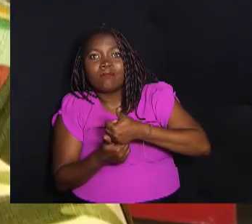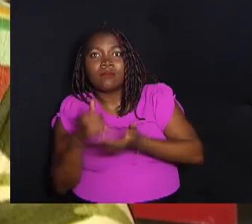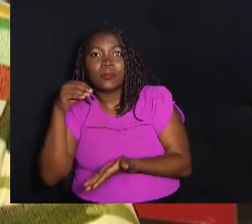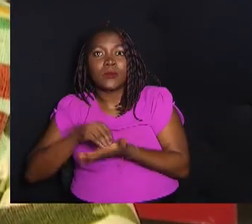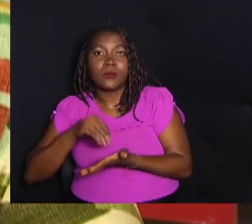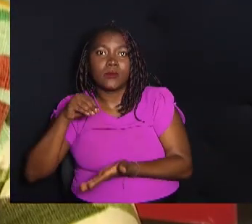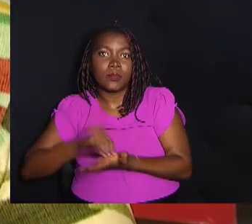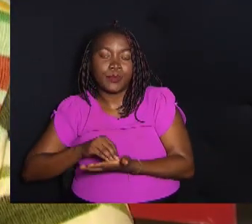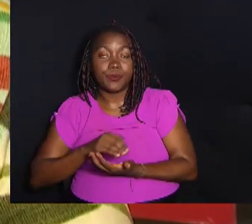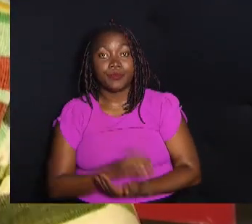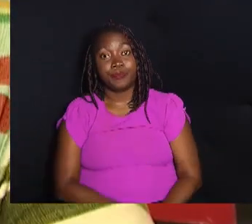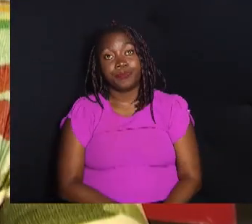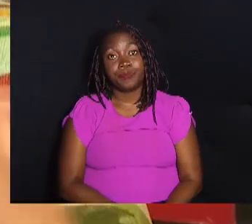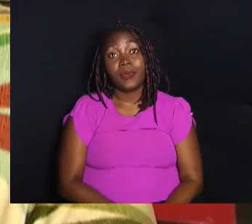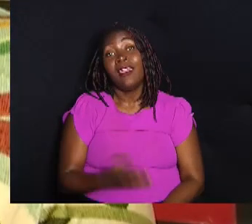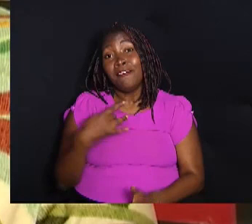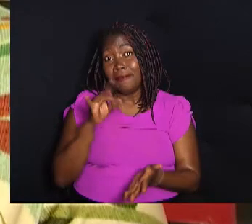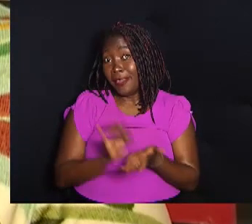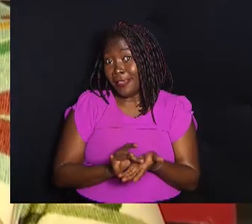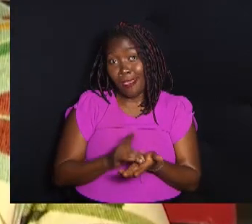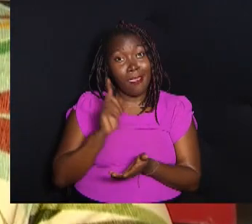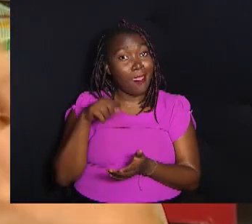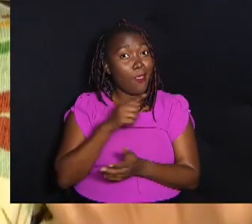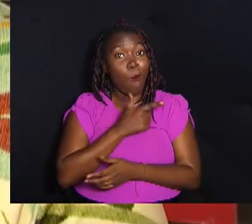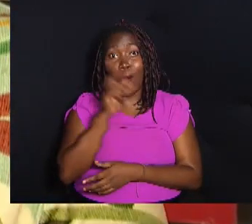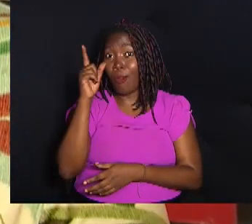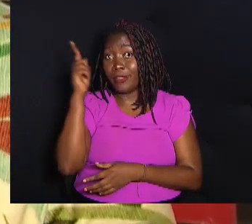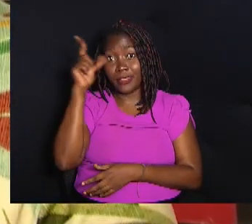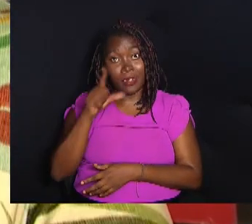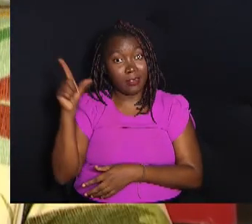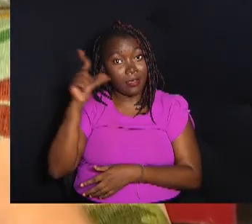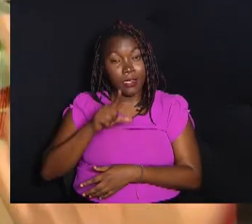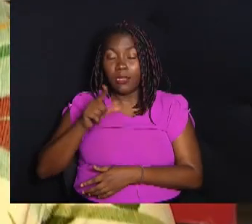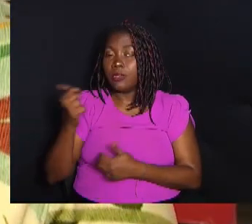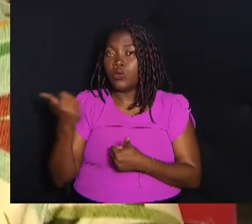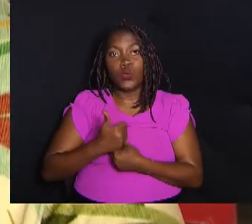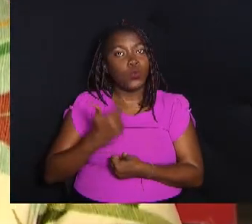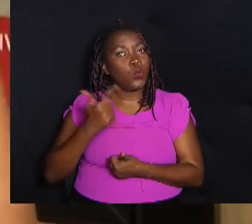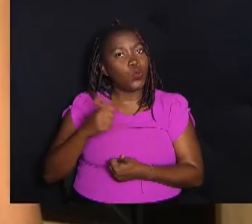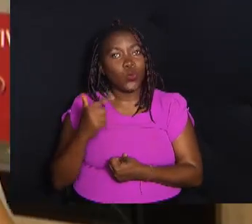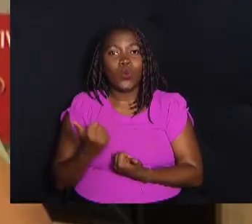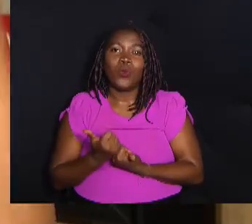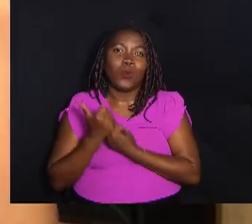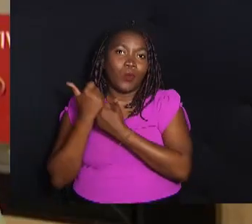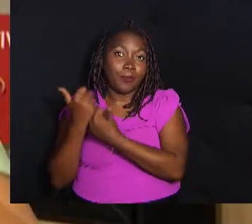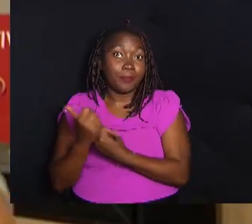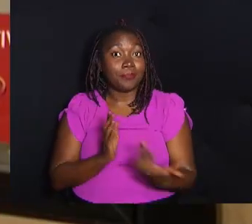que a prefeitura fez e na verdade são é uma outra lógica né não substitui ela é complementar